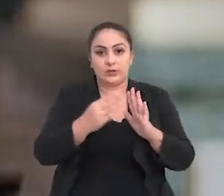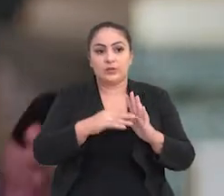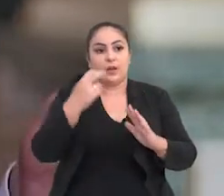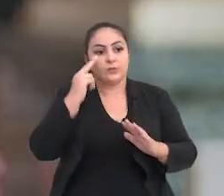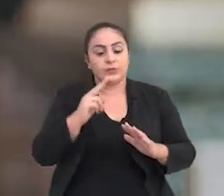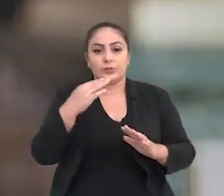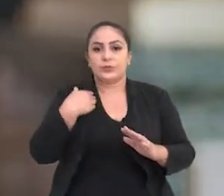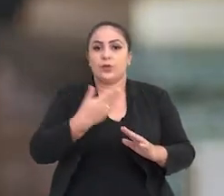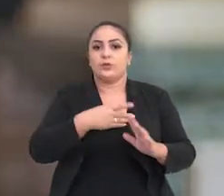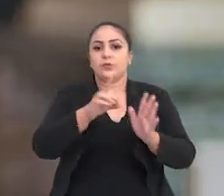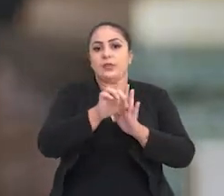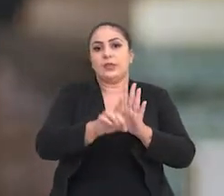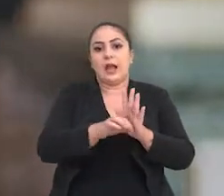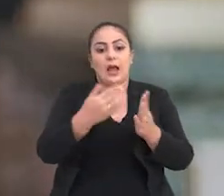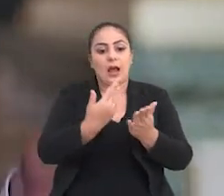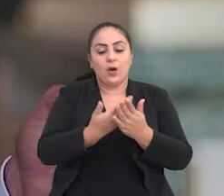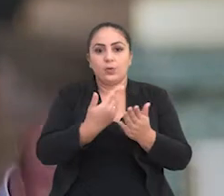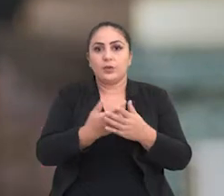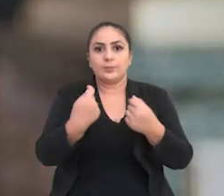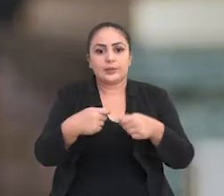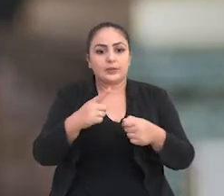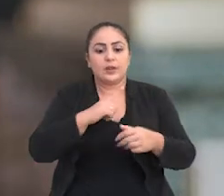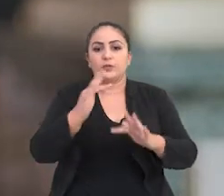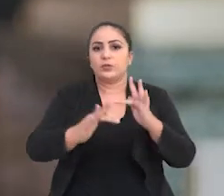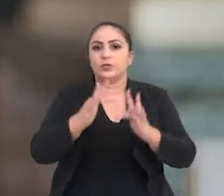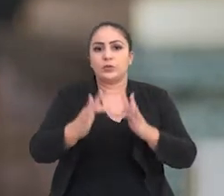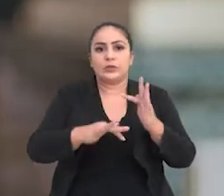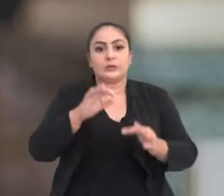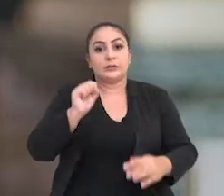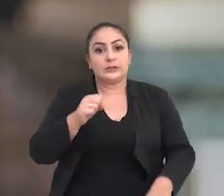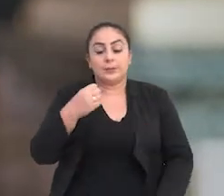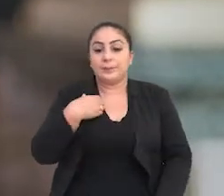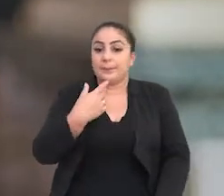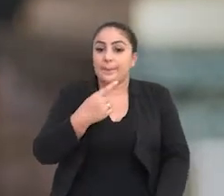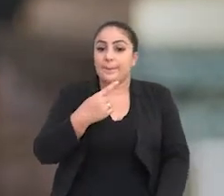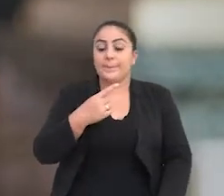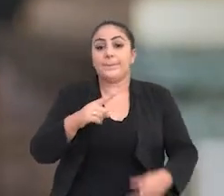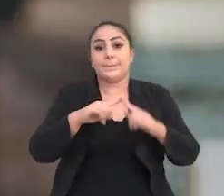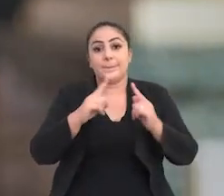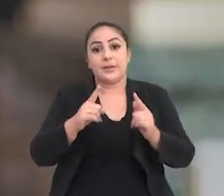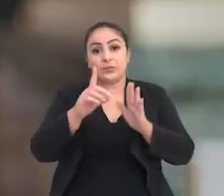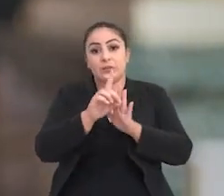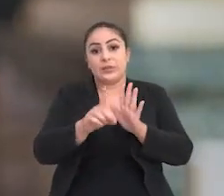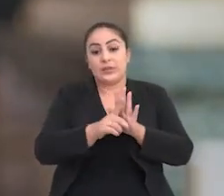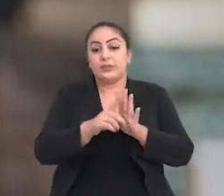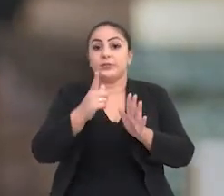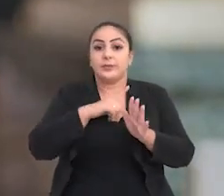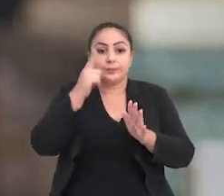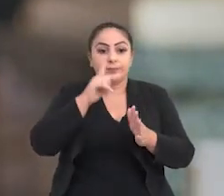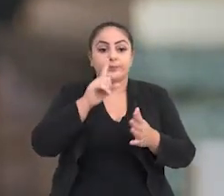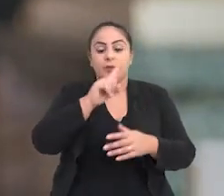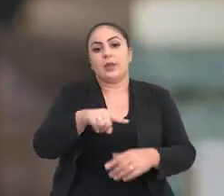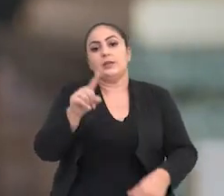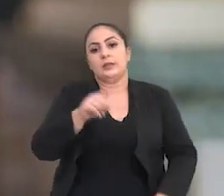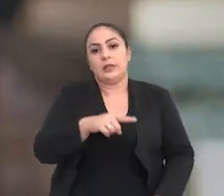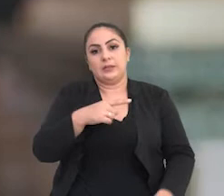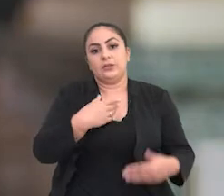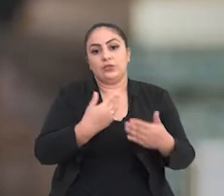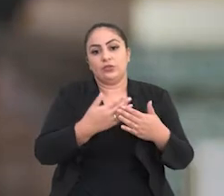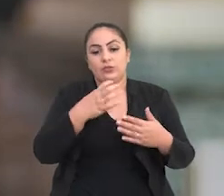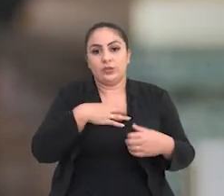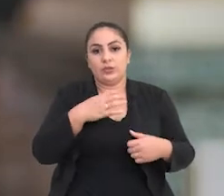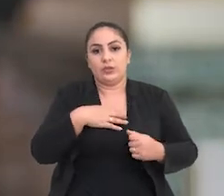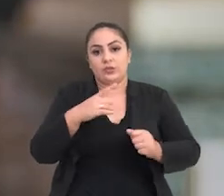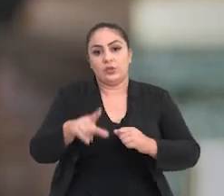modelo, está definido no nosso decreto, que as aulas deveriam estar funcionando, mas esse decreto teve sua eficácia